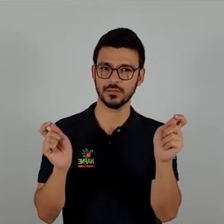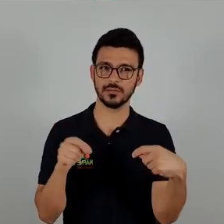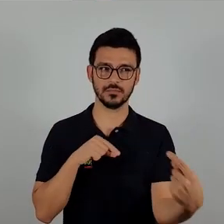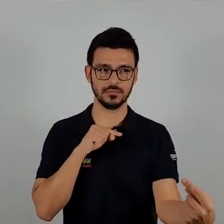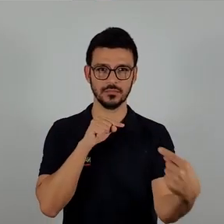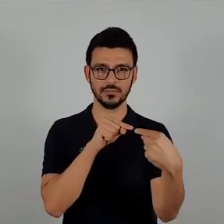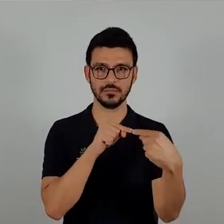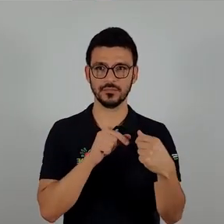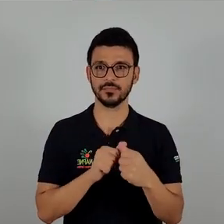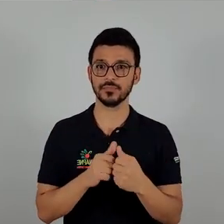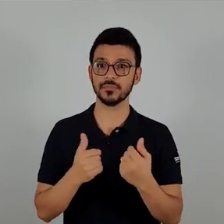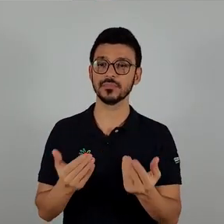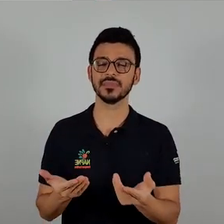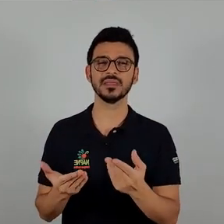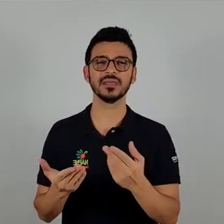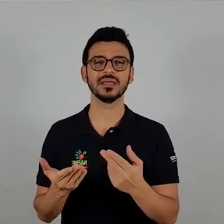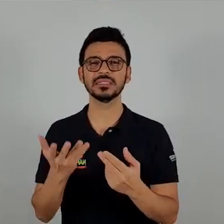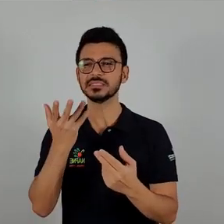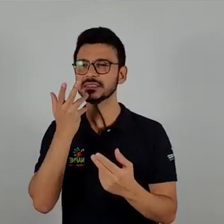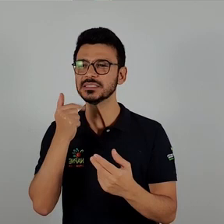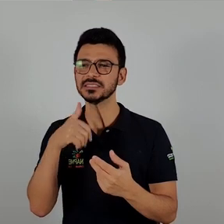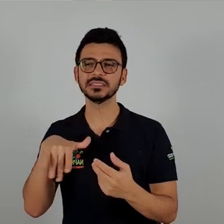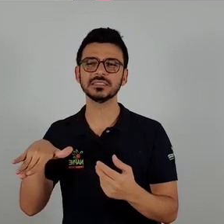Então, a gente usa a maioria das vezes cápsulas,